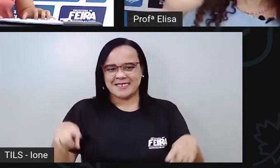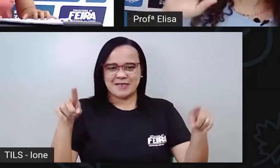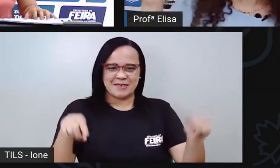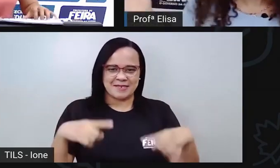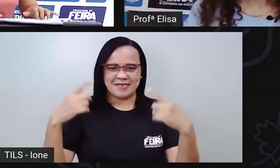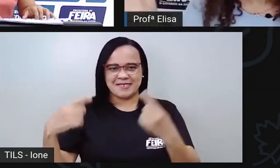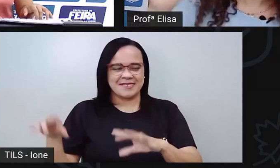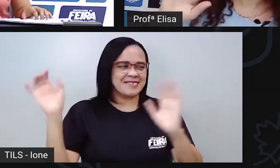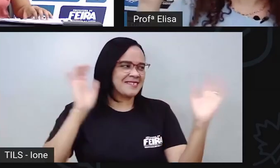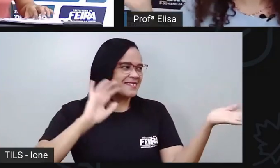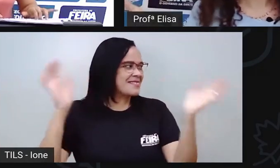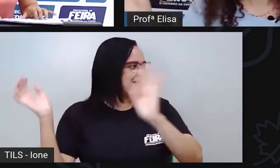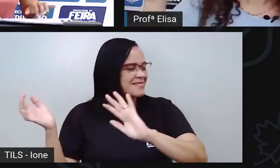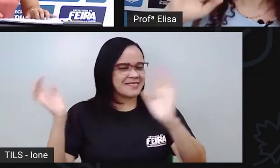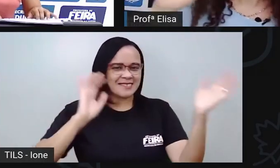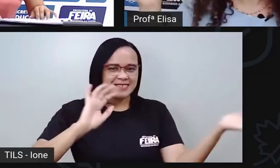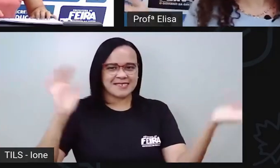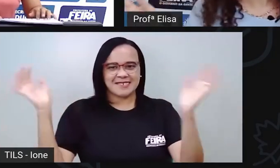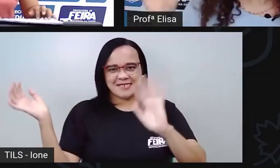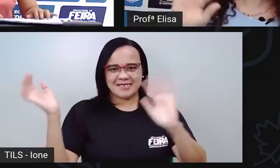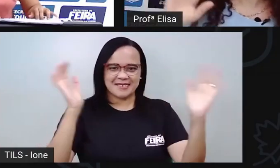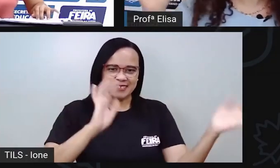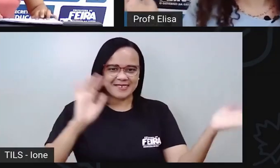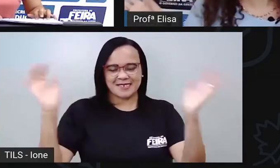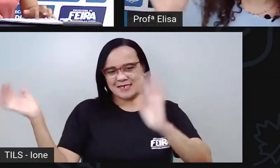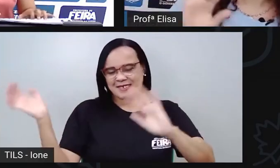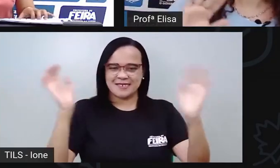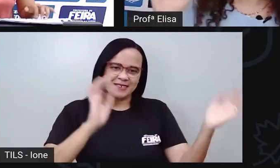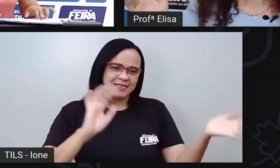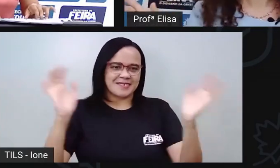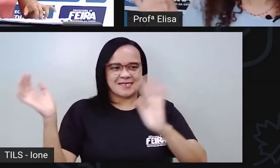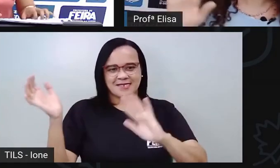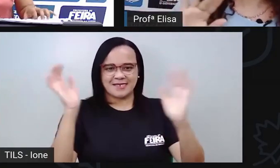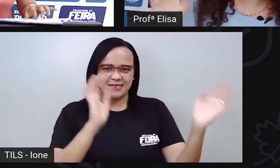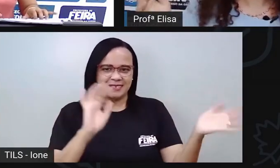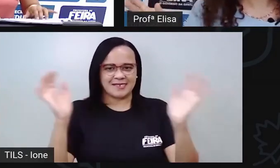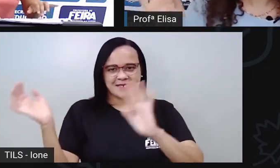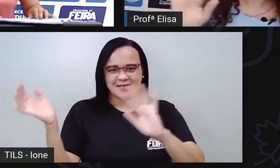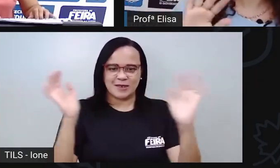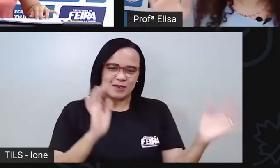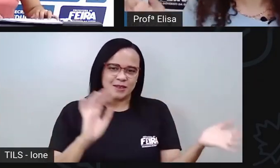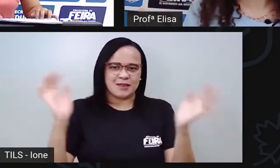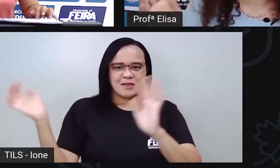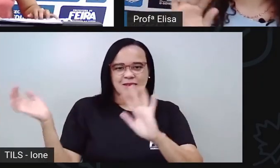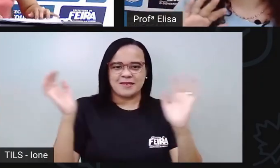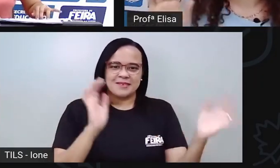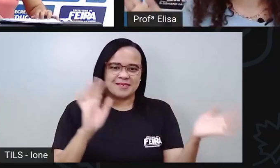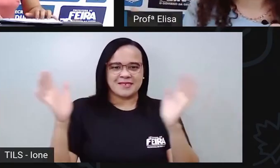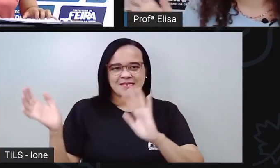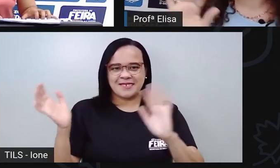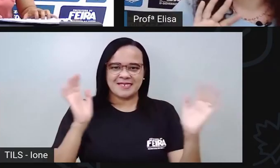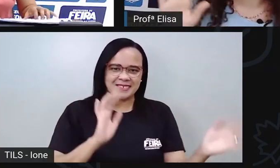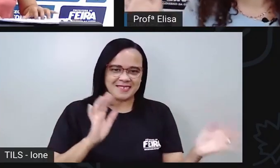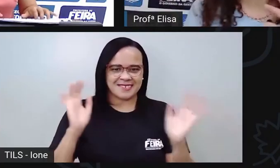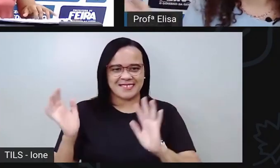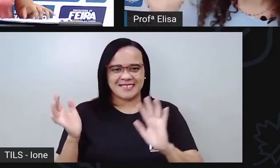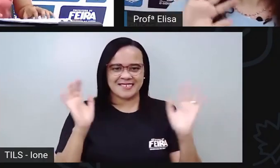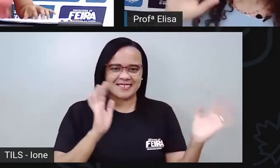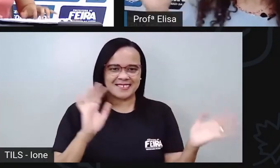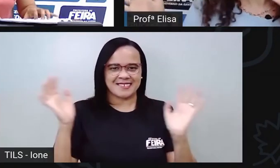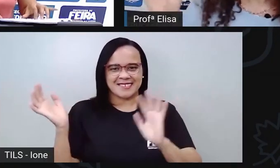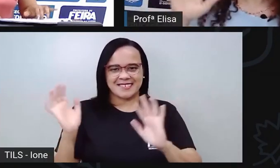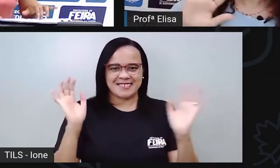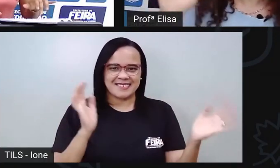um lugar até agora você vem com esse olho na programação da vó